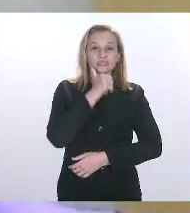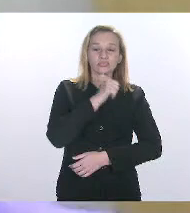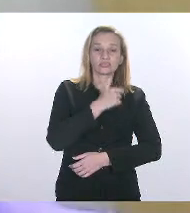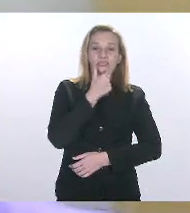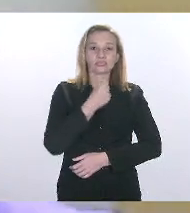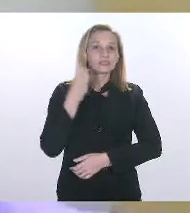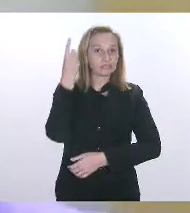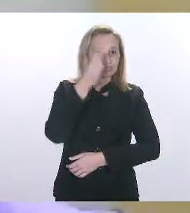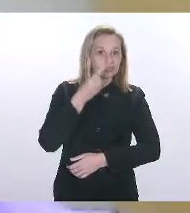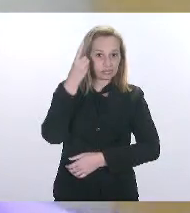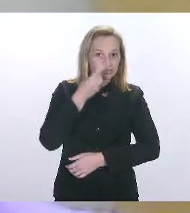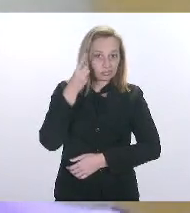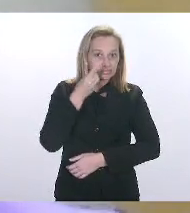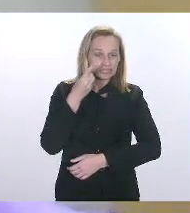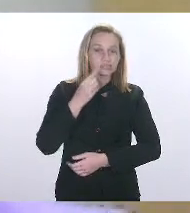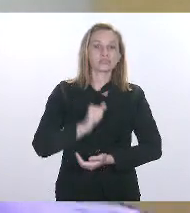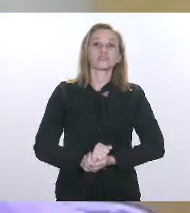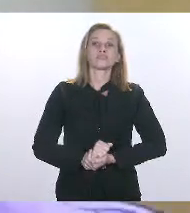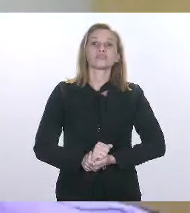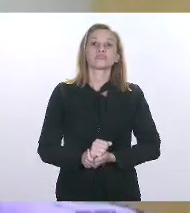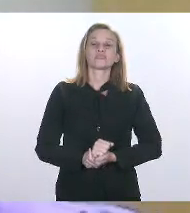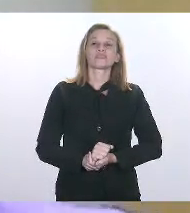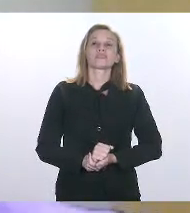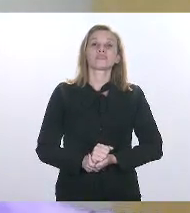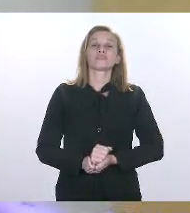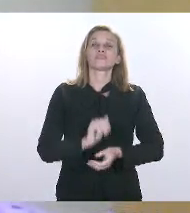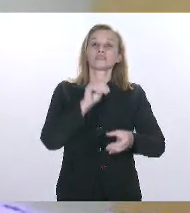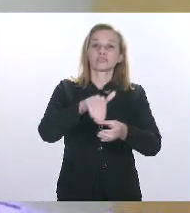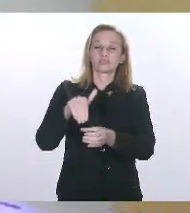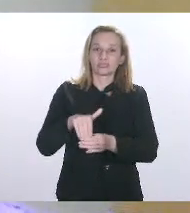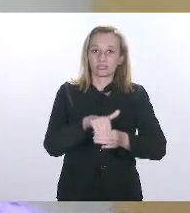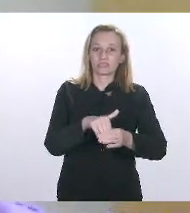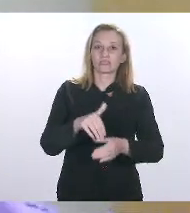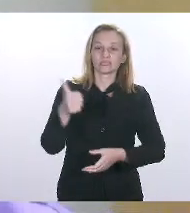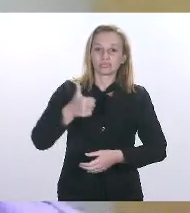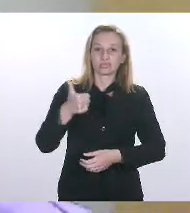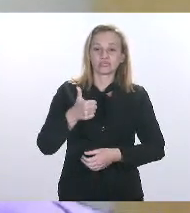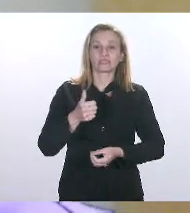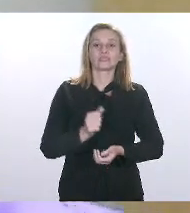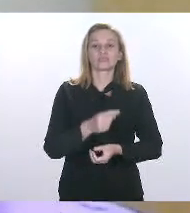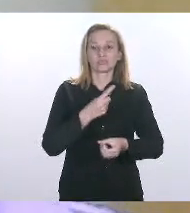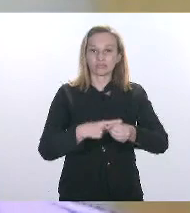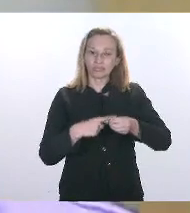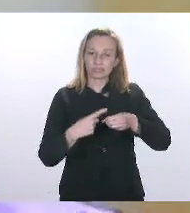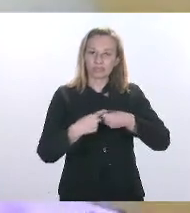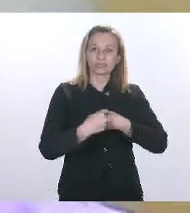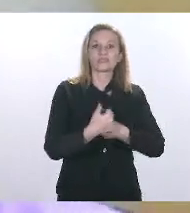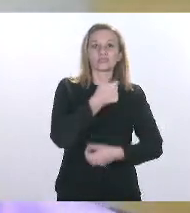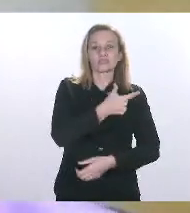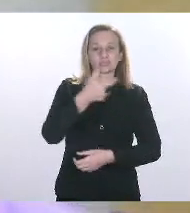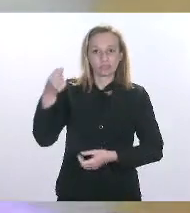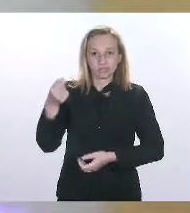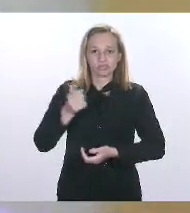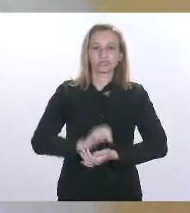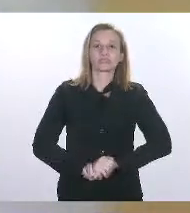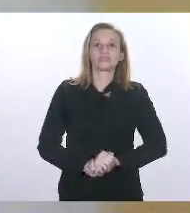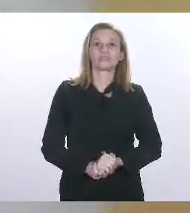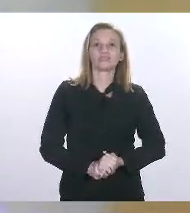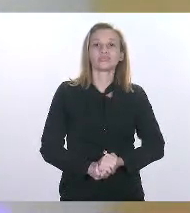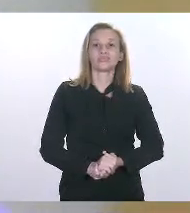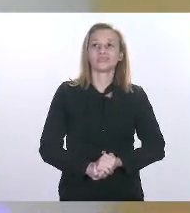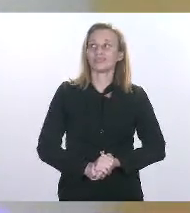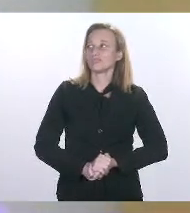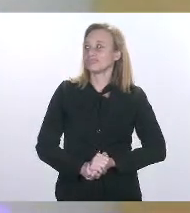deputados e deputadas que disputaram o primeiro turno das eleições municipais de 2020. Eu